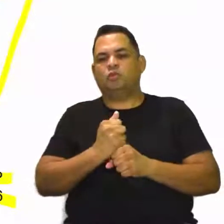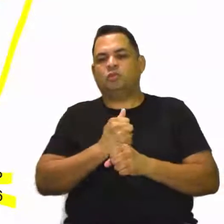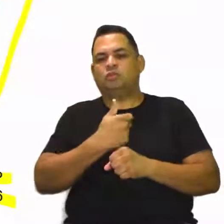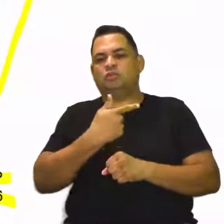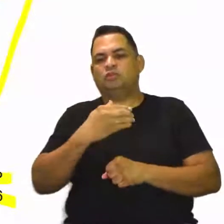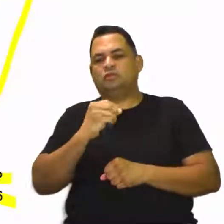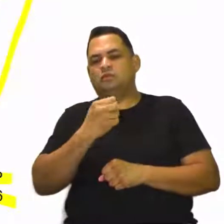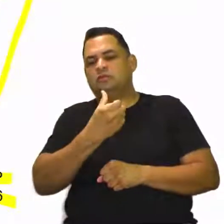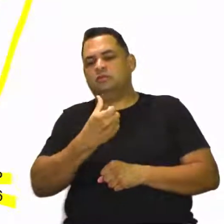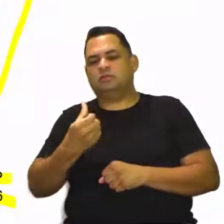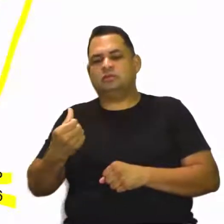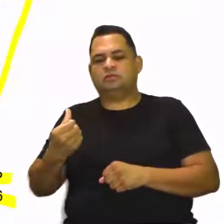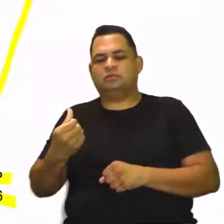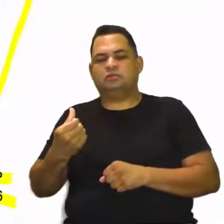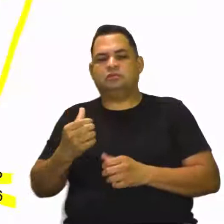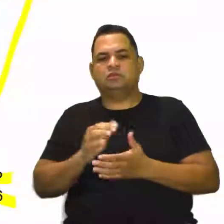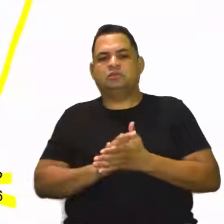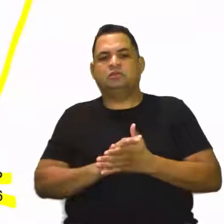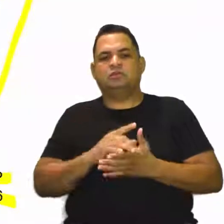amostra aí de